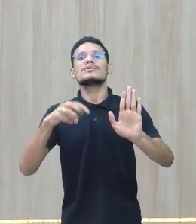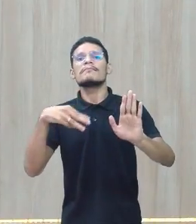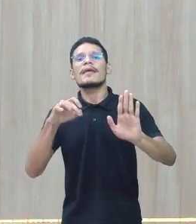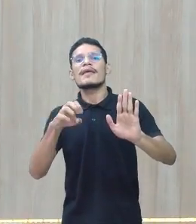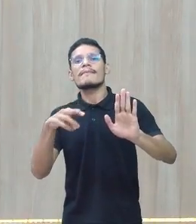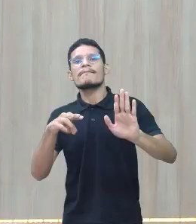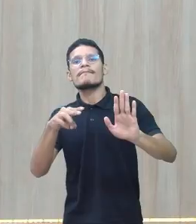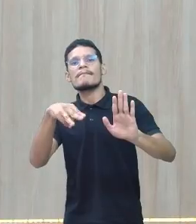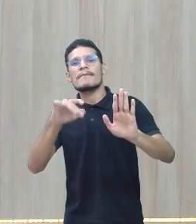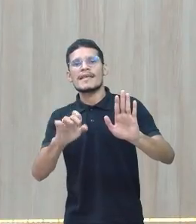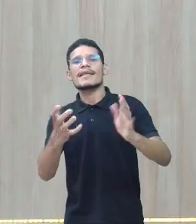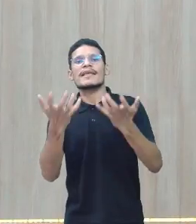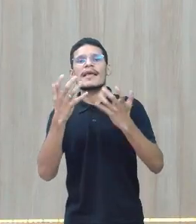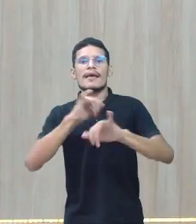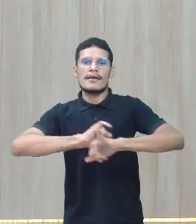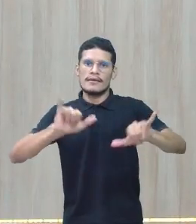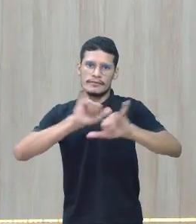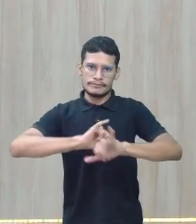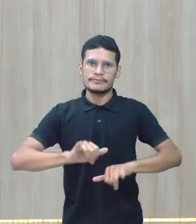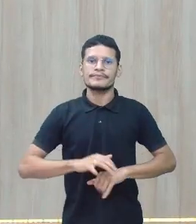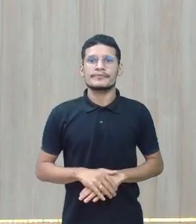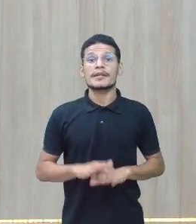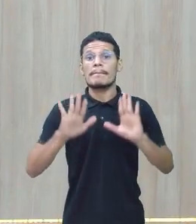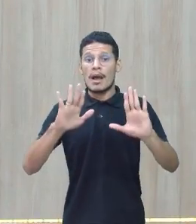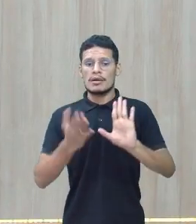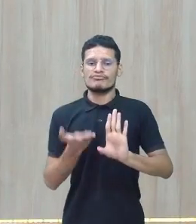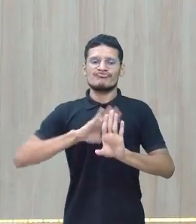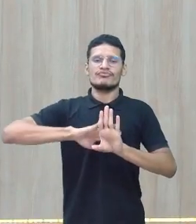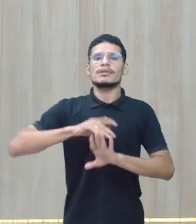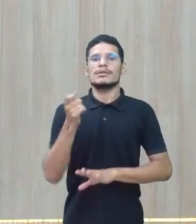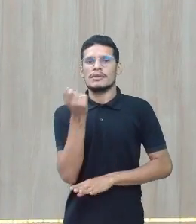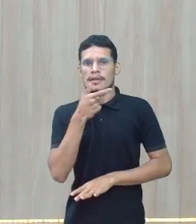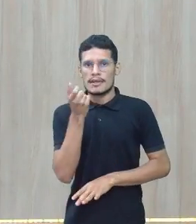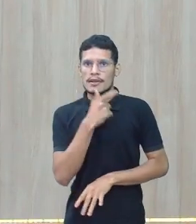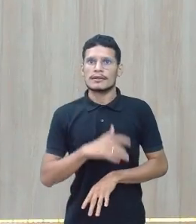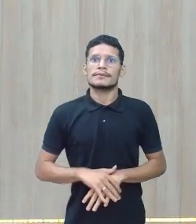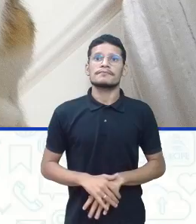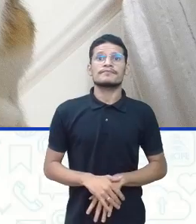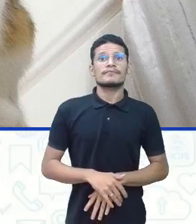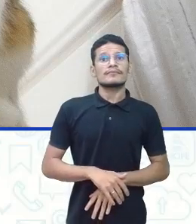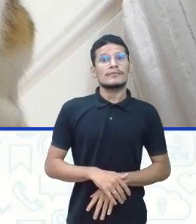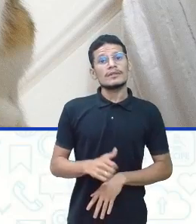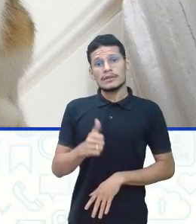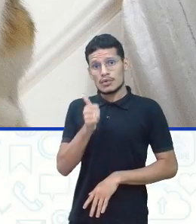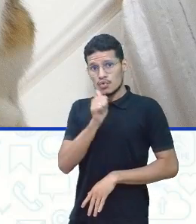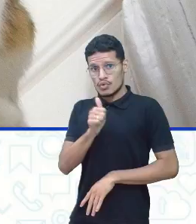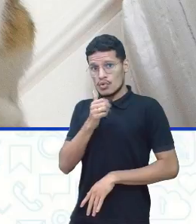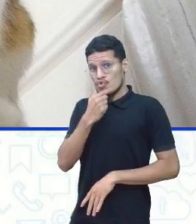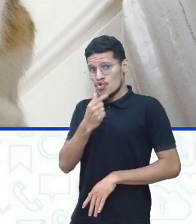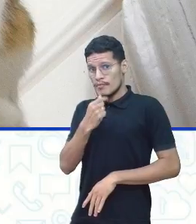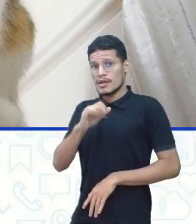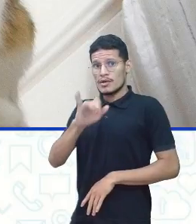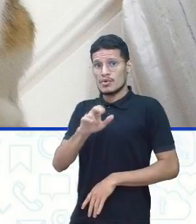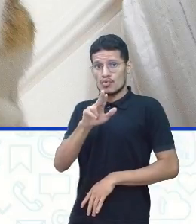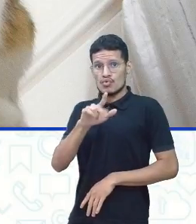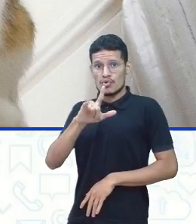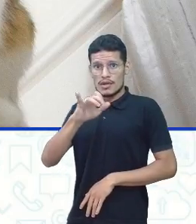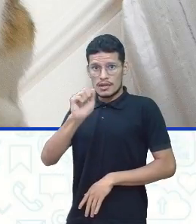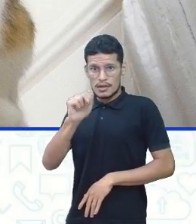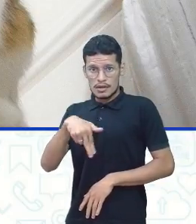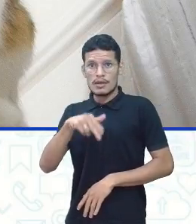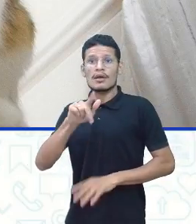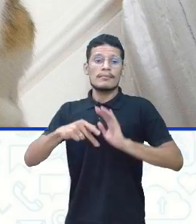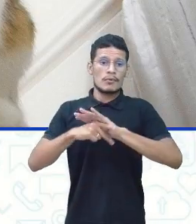de forma muito mais engraçada. Tá certo? Segundo o Julian Treasure, em palestra ao TED,